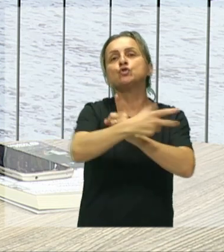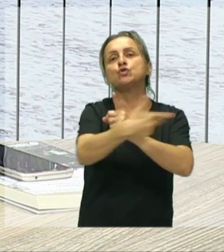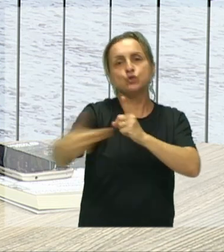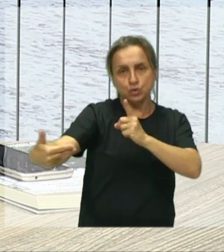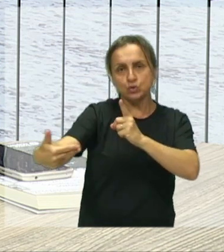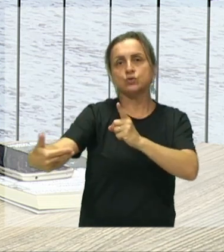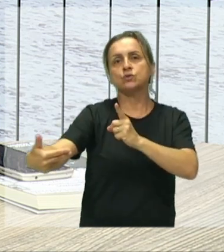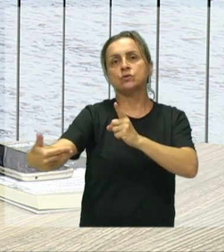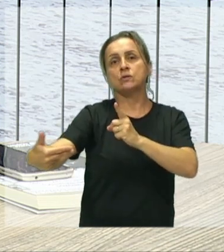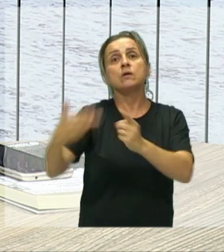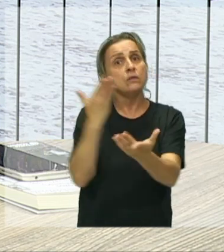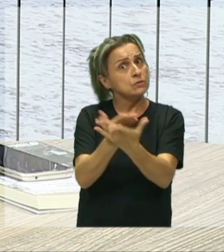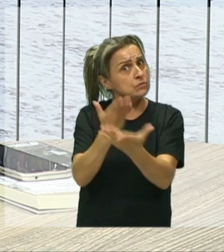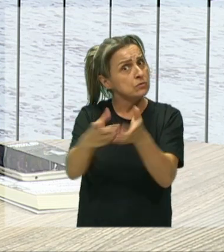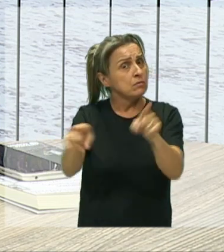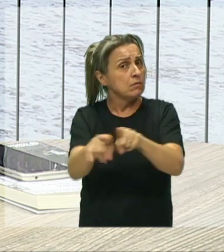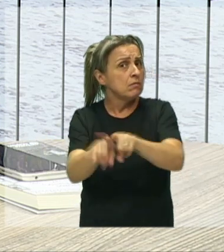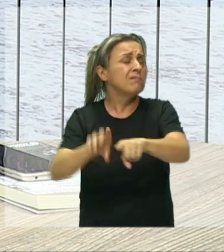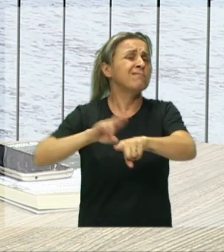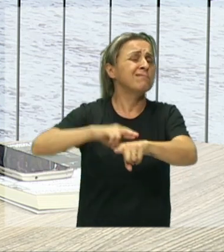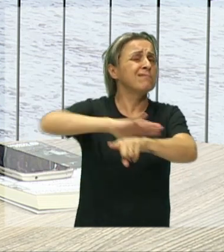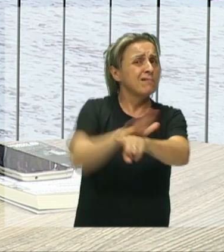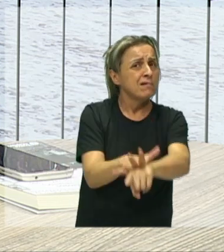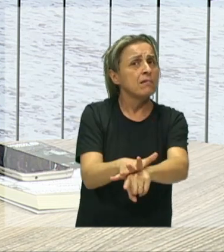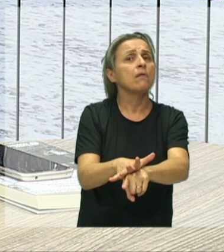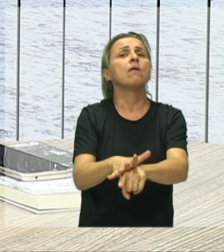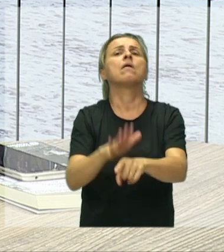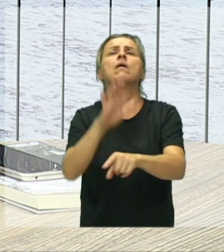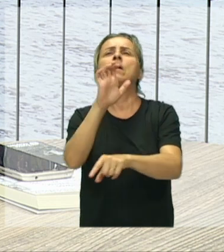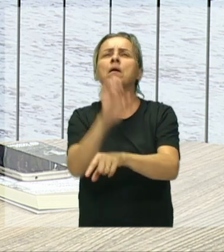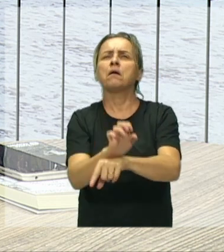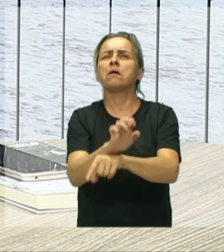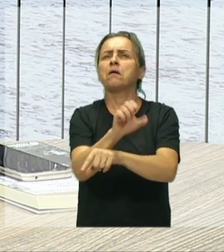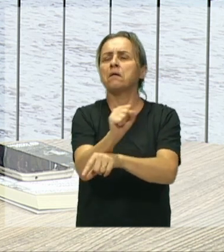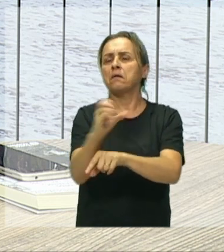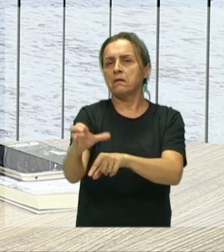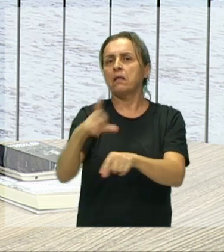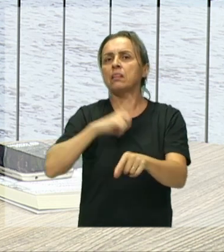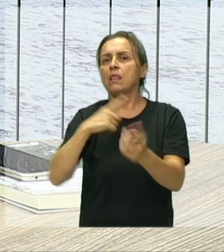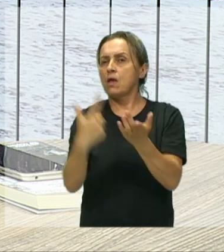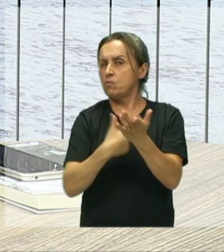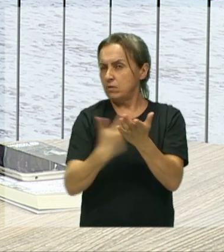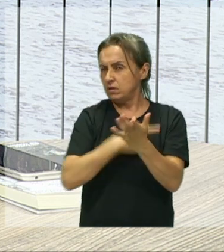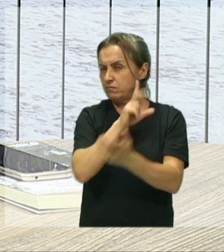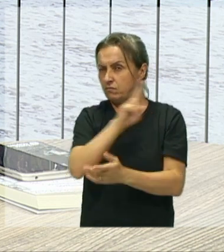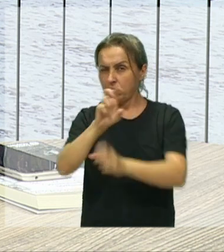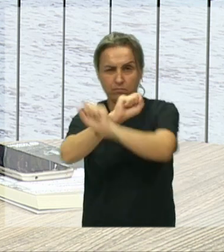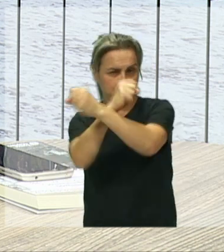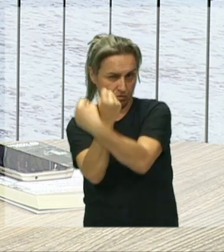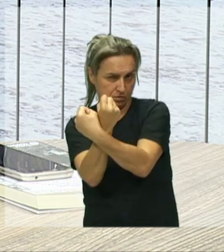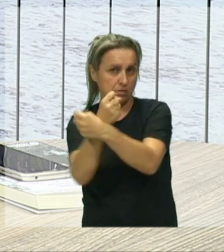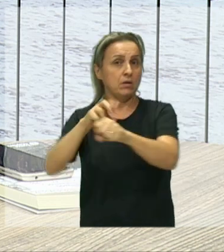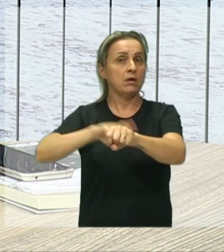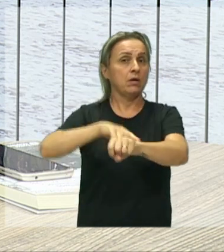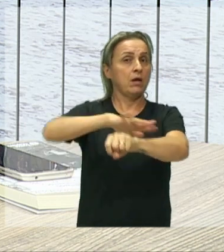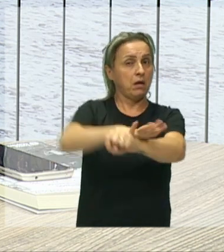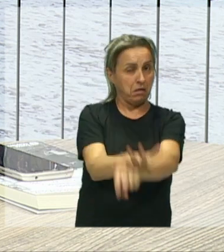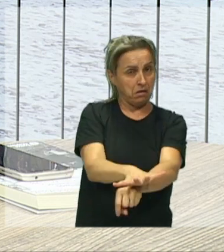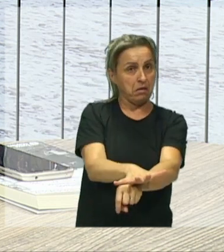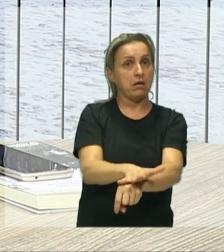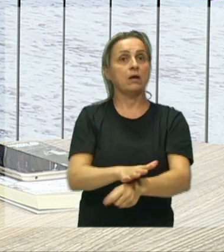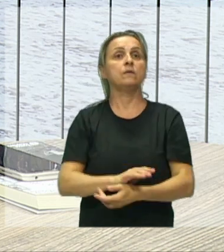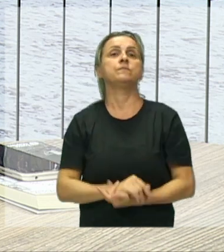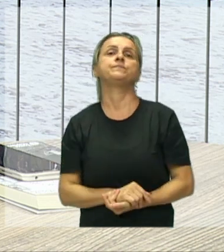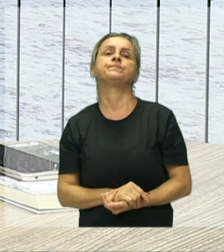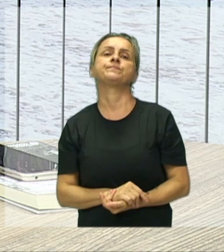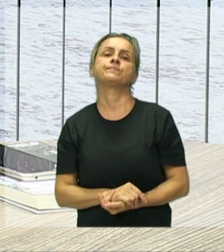inclusive em Santa Catarina. Ele tem um livro que chama Escravidão e Racismo no Brasil Meridional. Então,